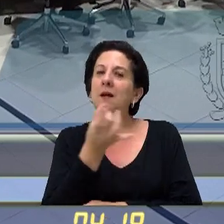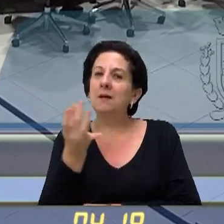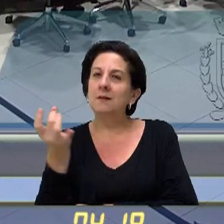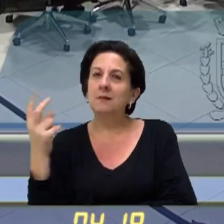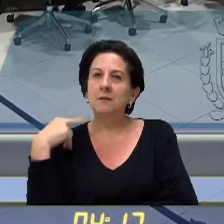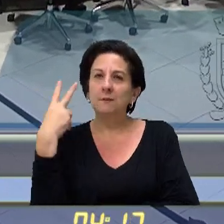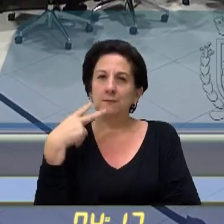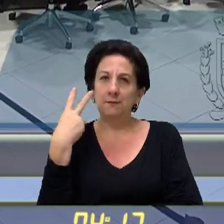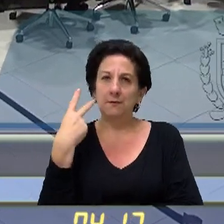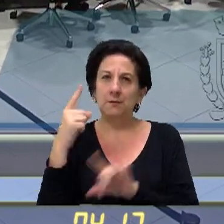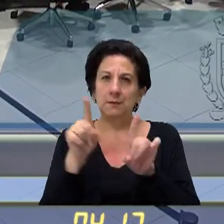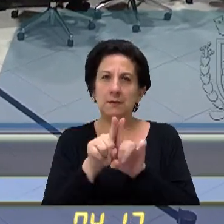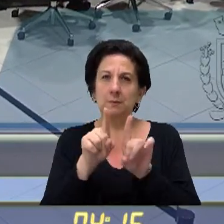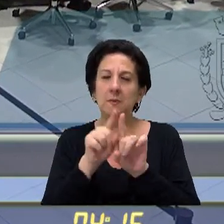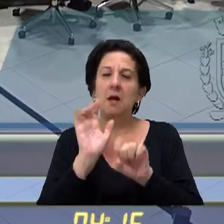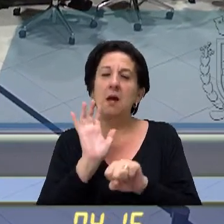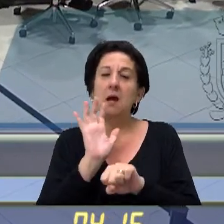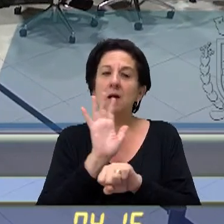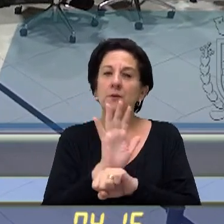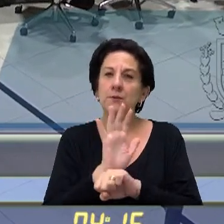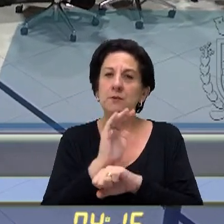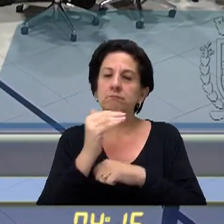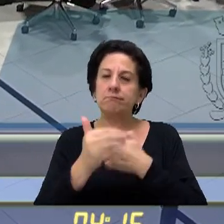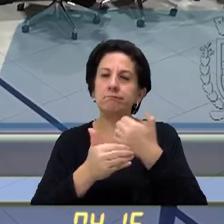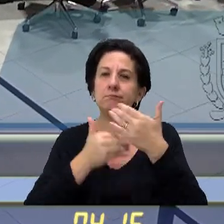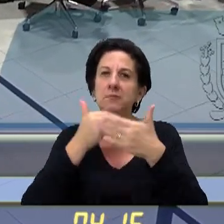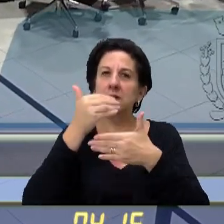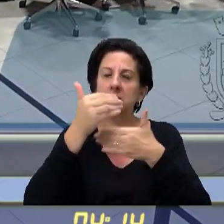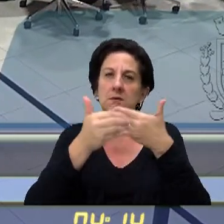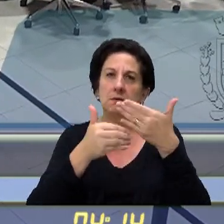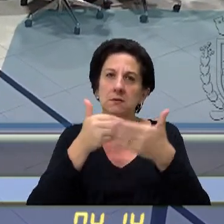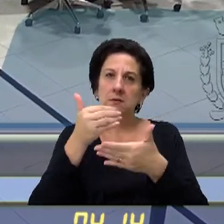vereador ajudasse a construir